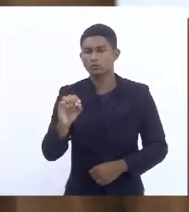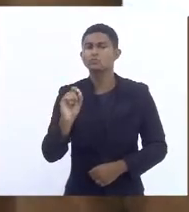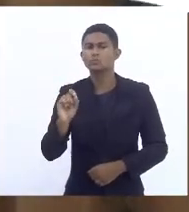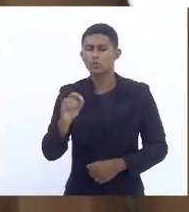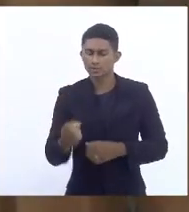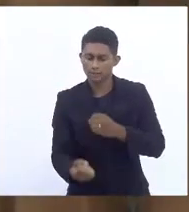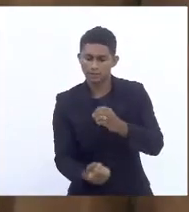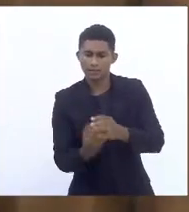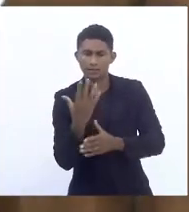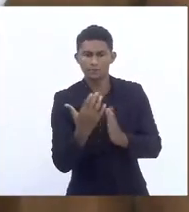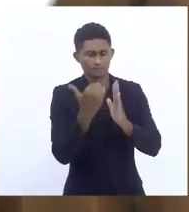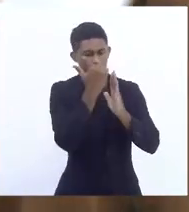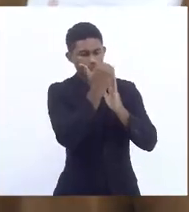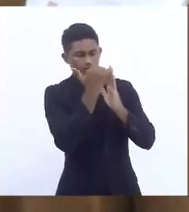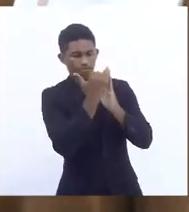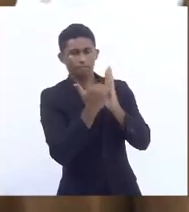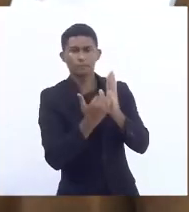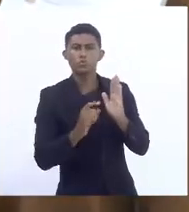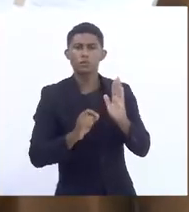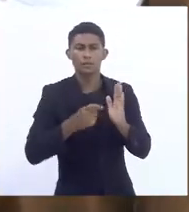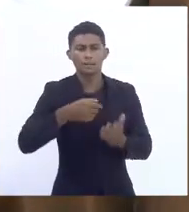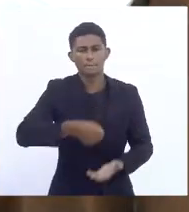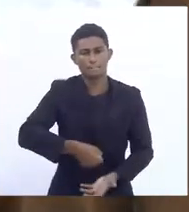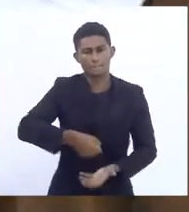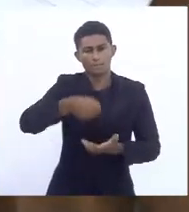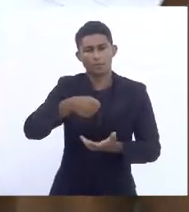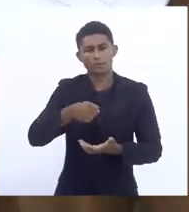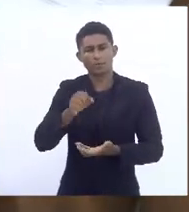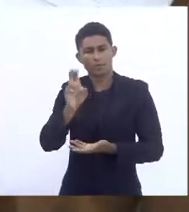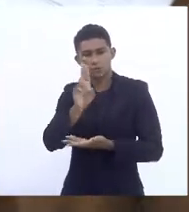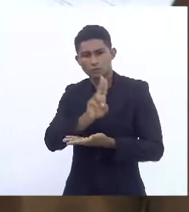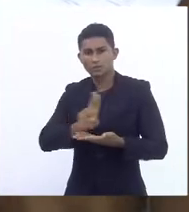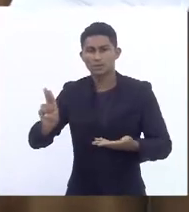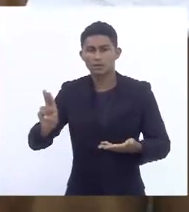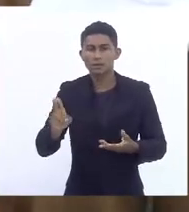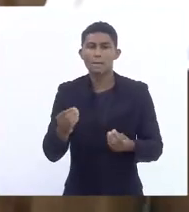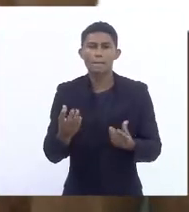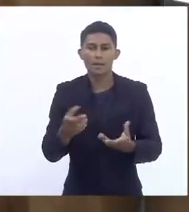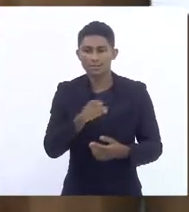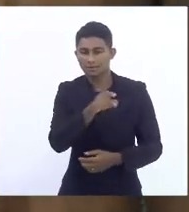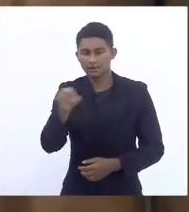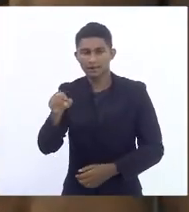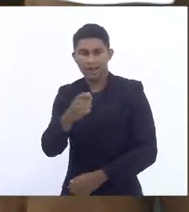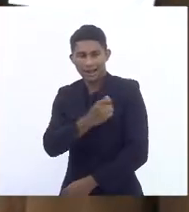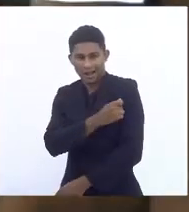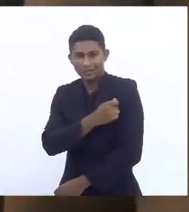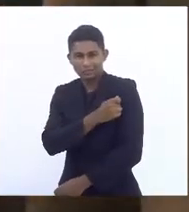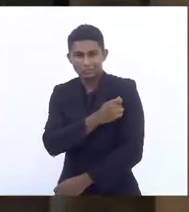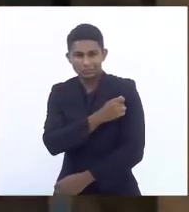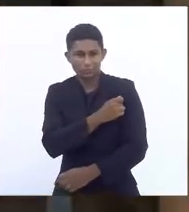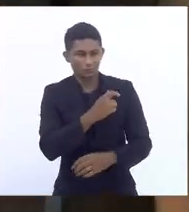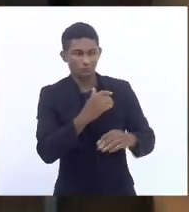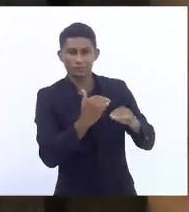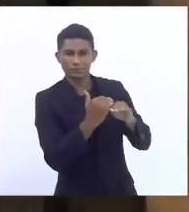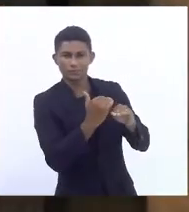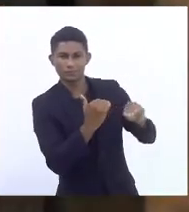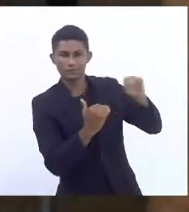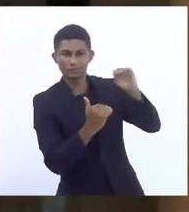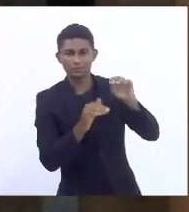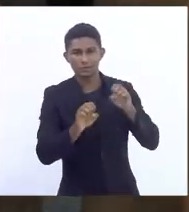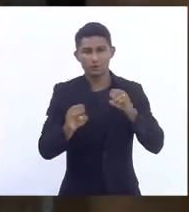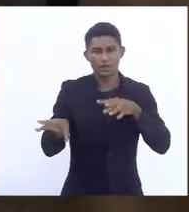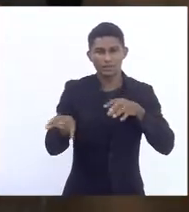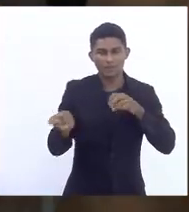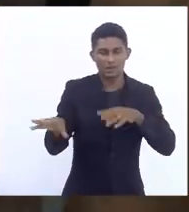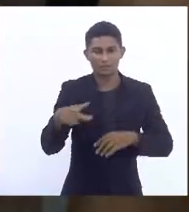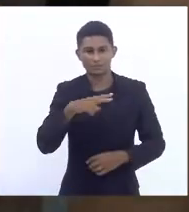chama de Programa Bolsa Universitária, para estudantes de ensino superior das instituições de ensino superior